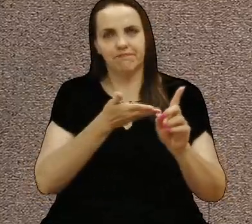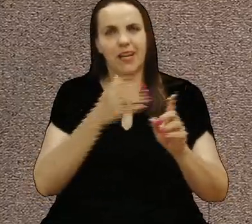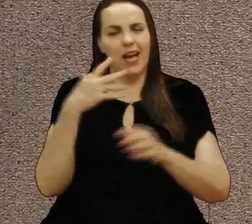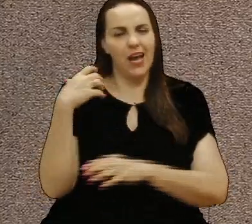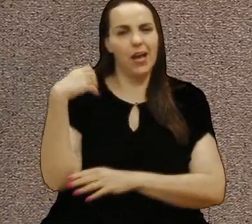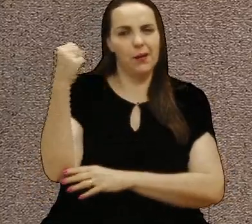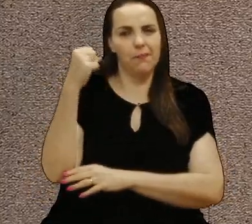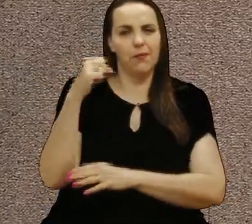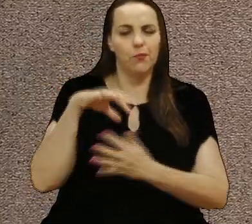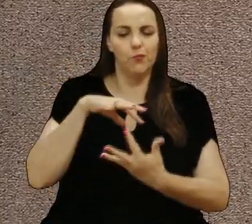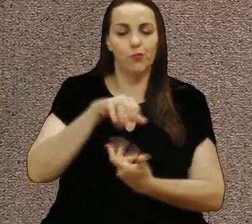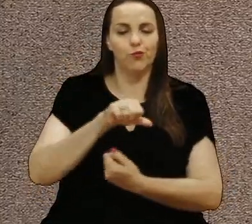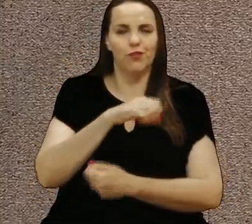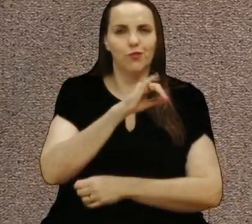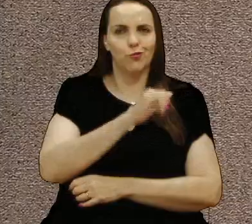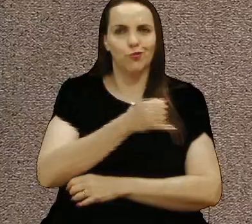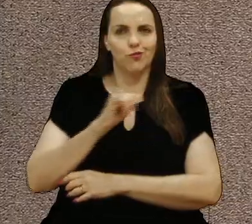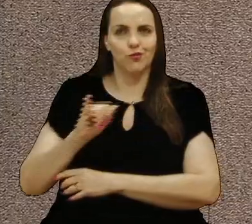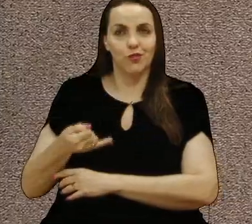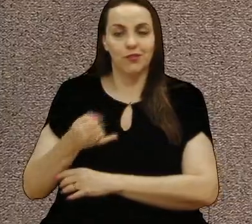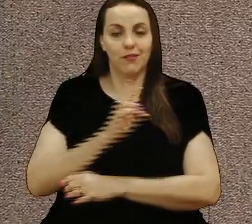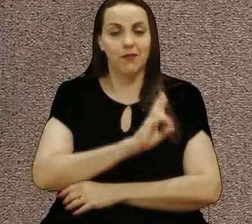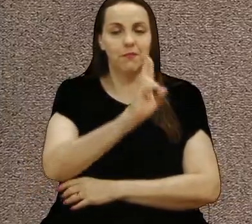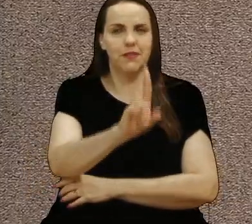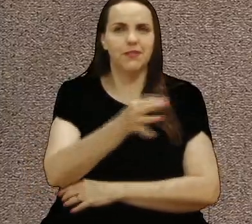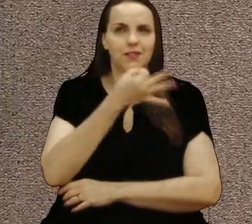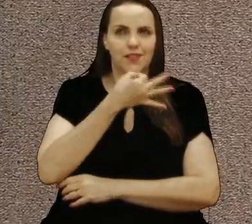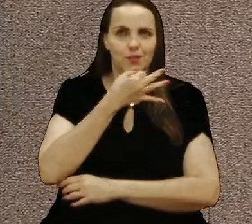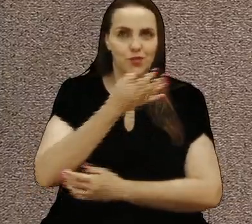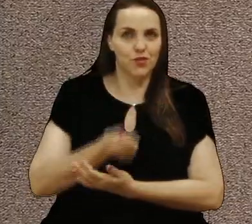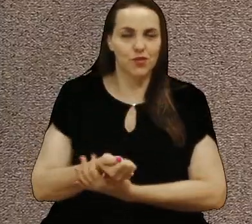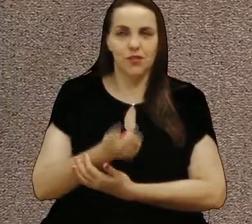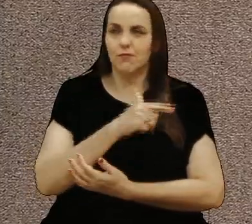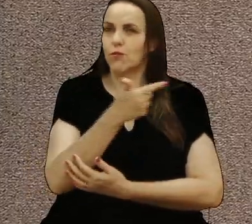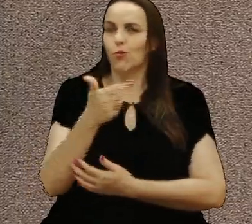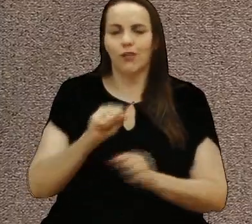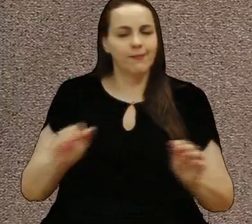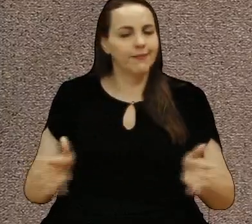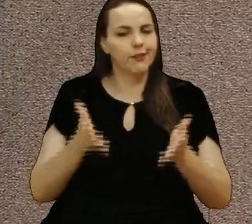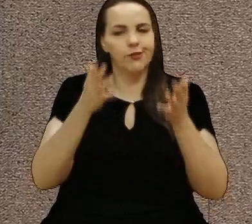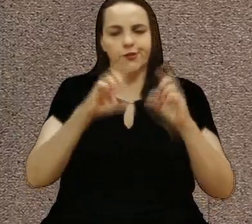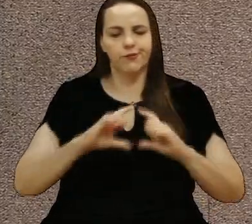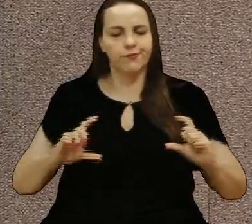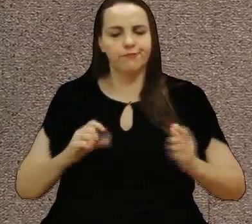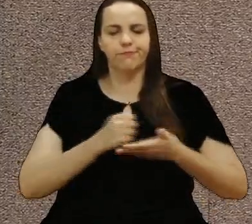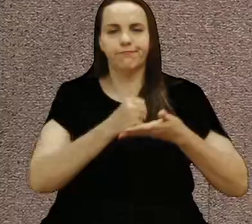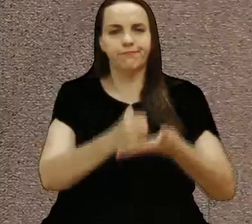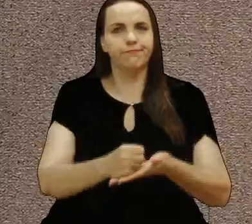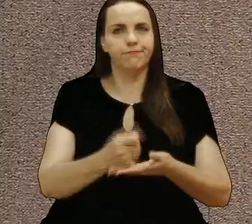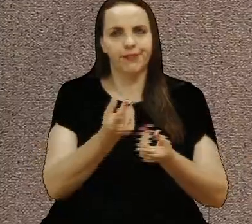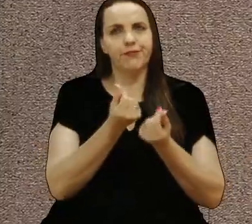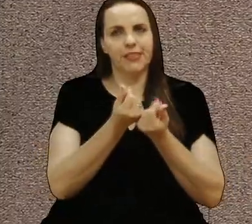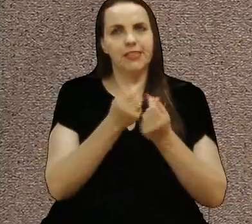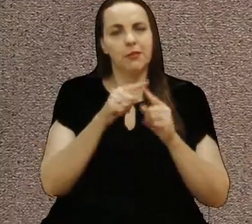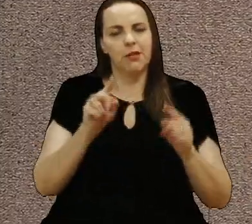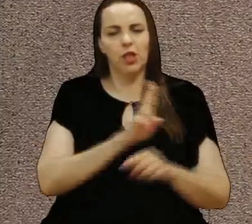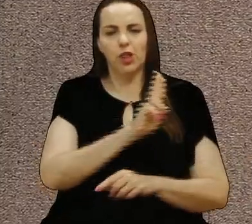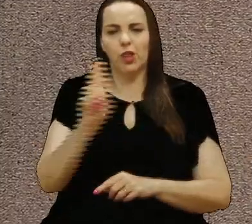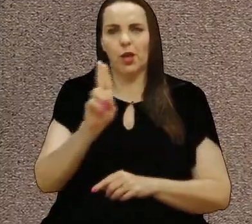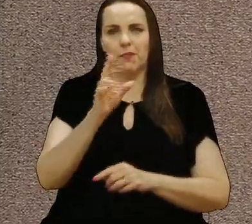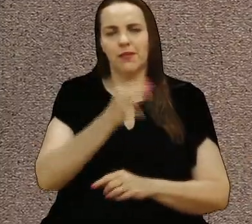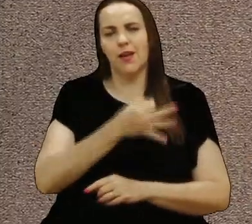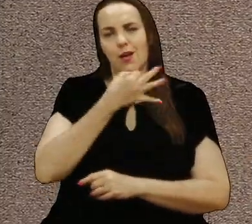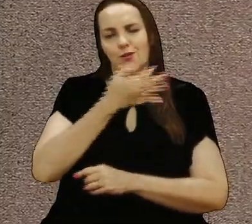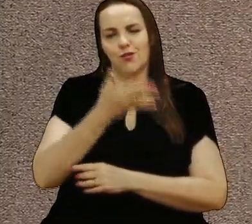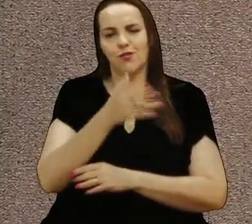que conquistaram o título, representando a nossa cidade, apesar de não terem um incentivo financeiro para isso, mas levaram o nome de Caxias do Sul para o primeiro lugar do